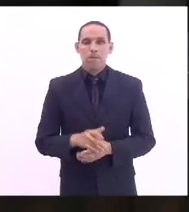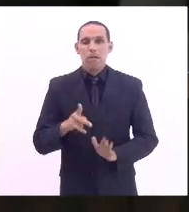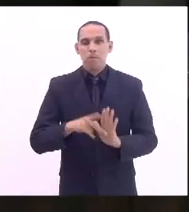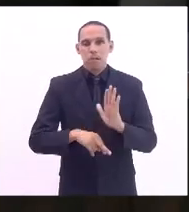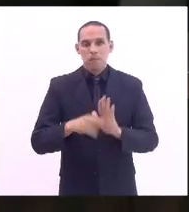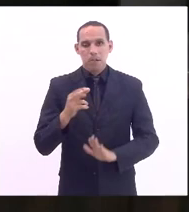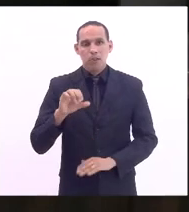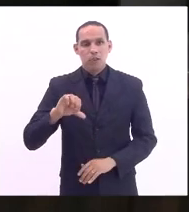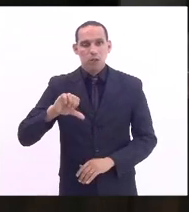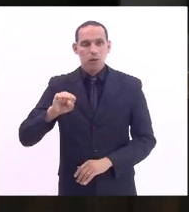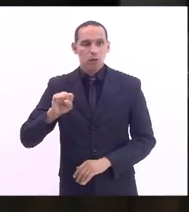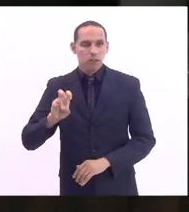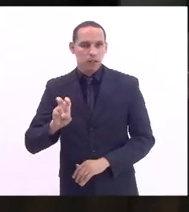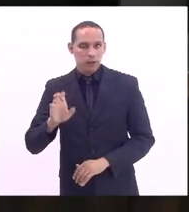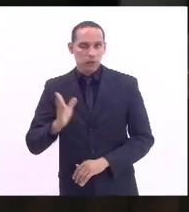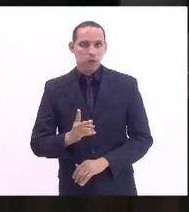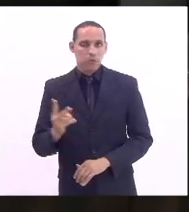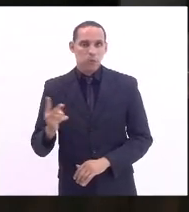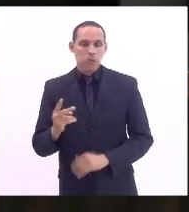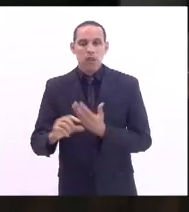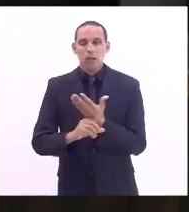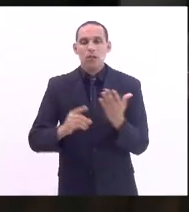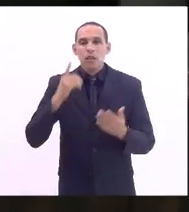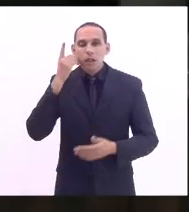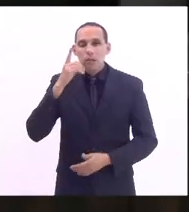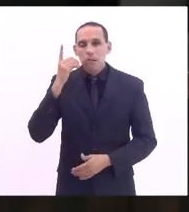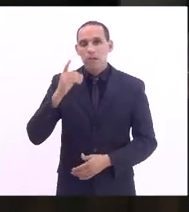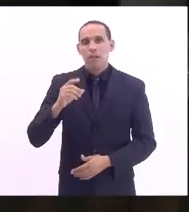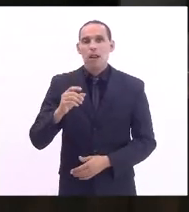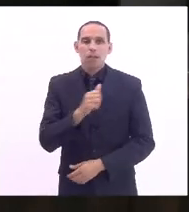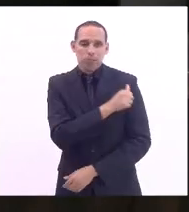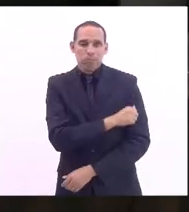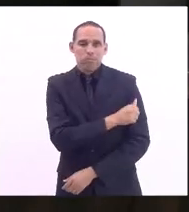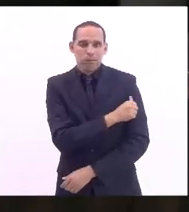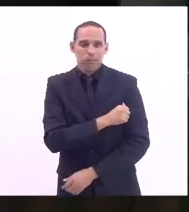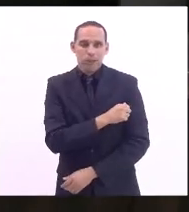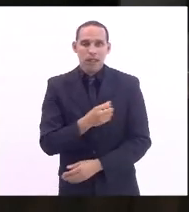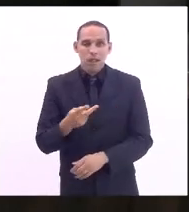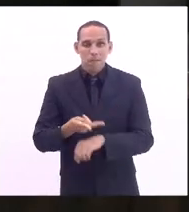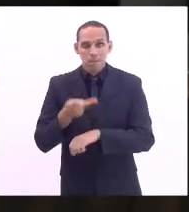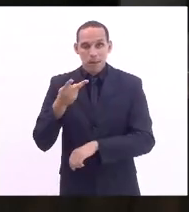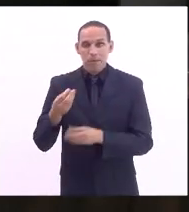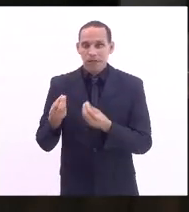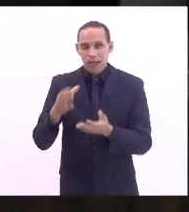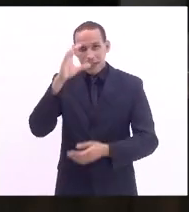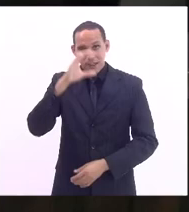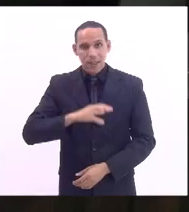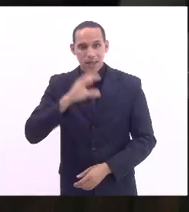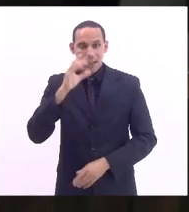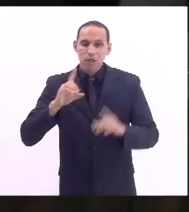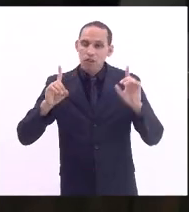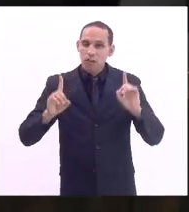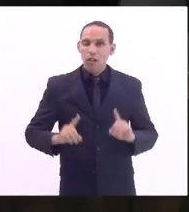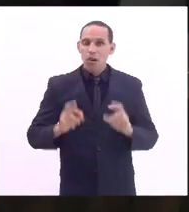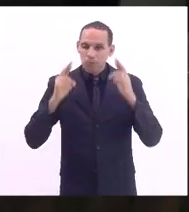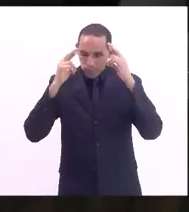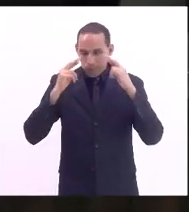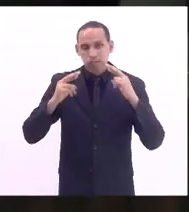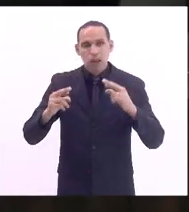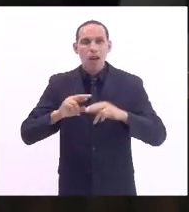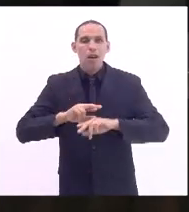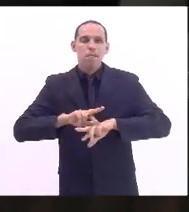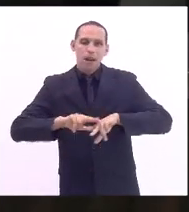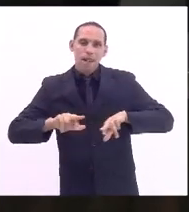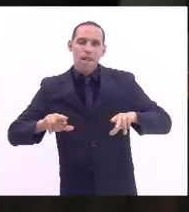resolução 985 de 2022, de autoria deputada Fermeira Rejane, concede o prêmio Cidadania, Direito e Respeito à